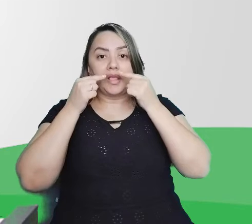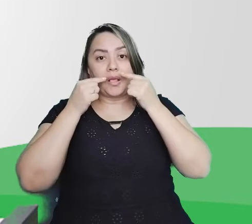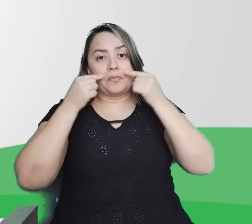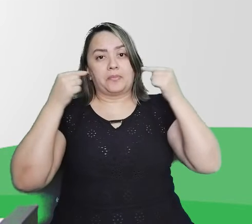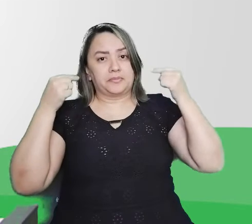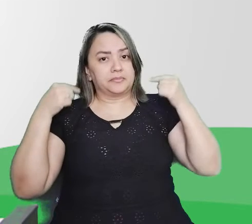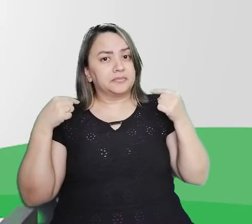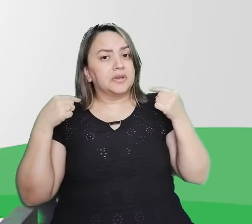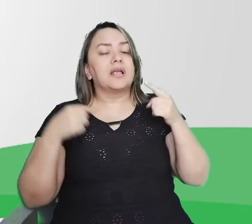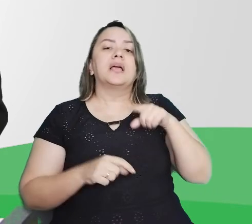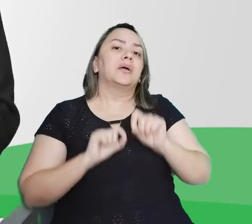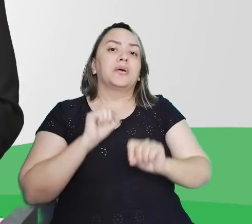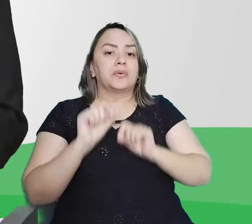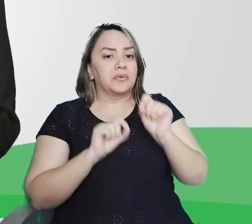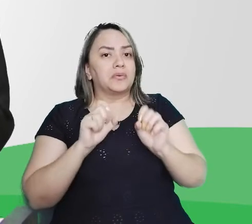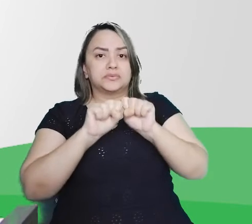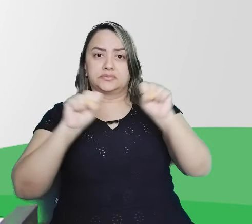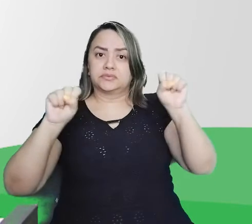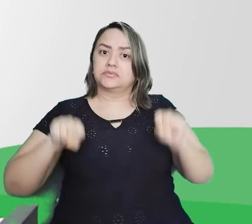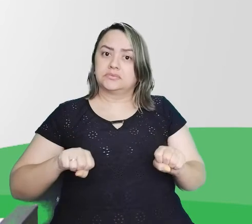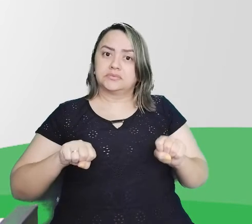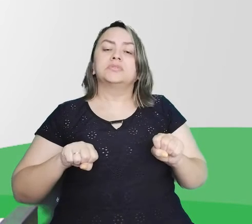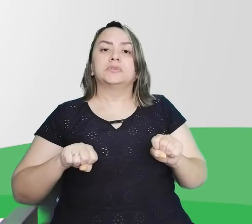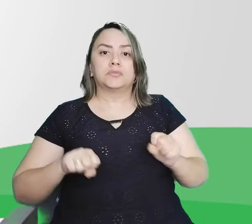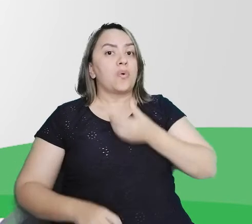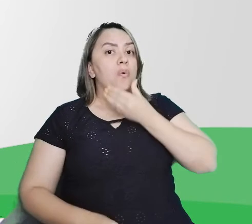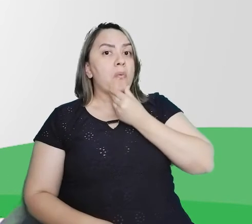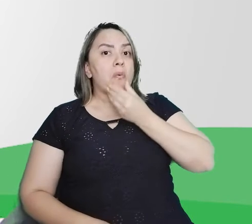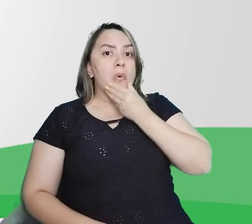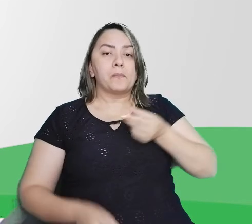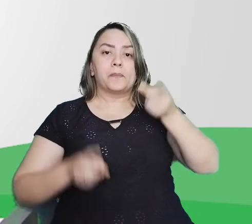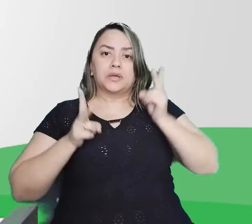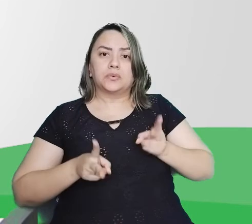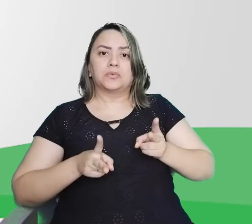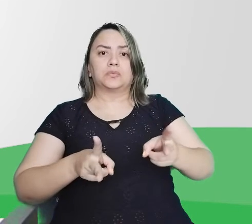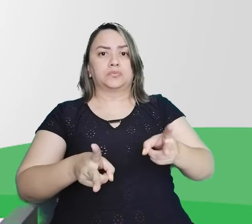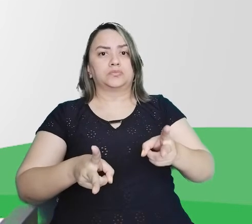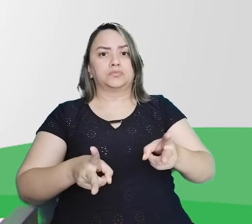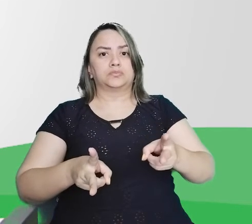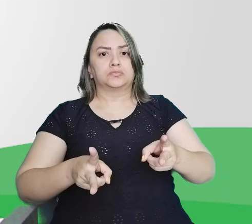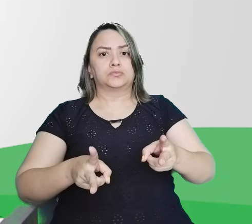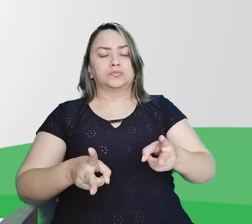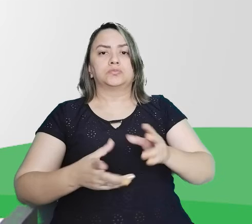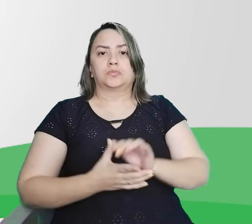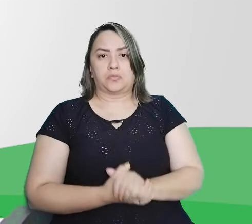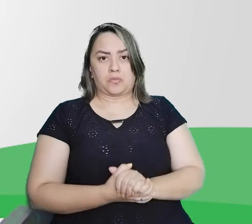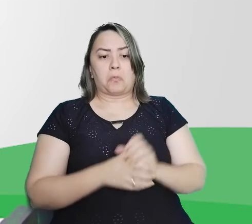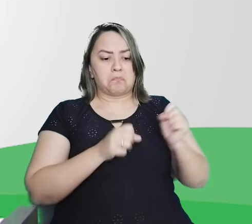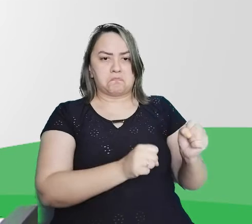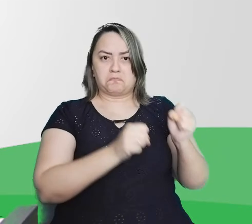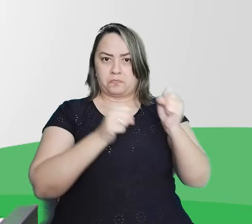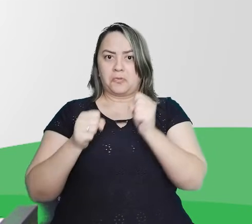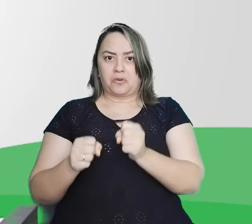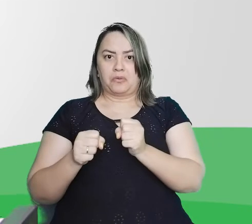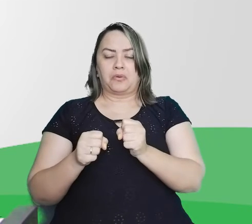sistema que, além de manter os homens na centralidade do poder, tenta sistematicamente afastar as mulheres